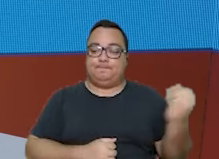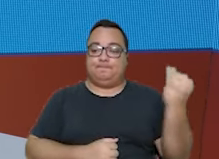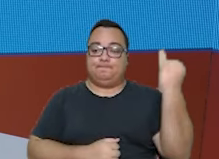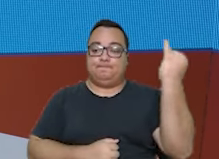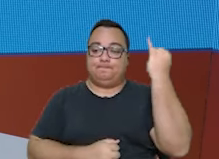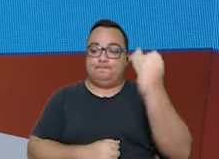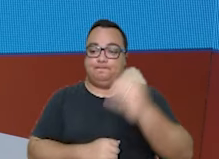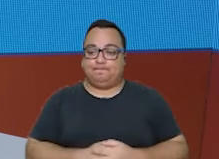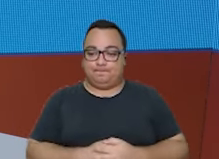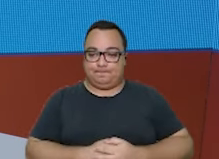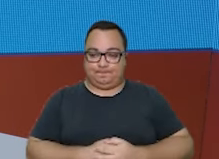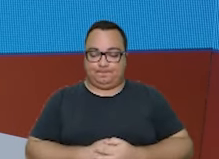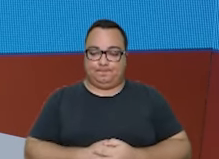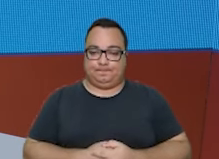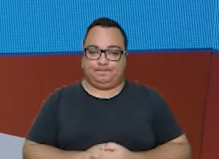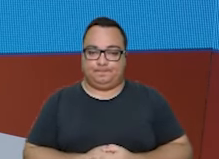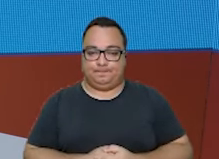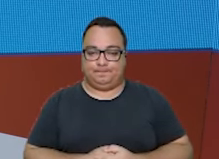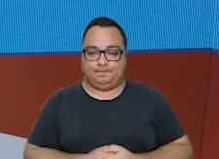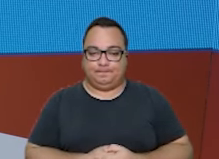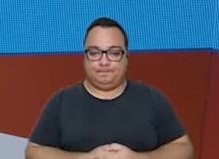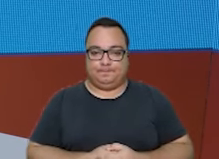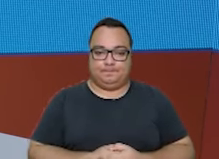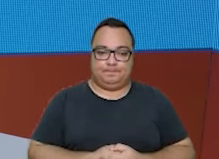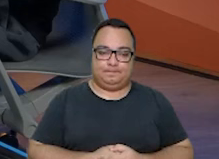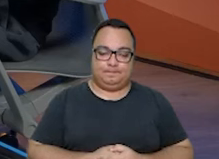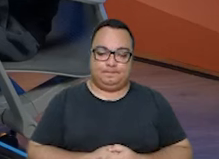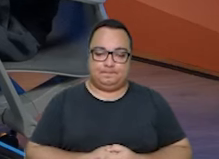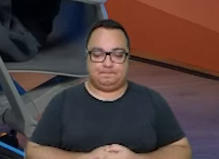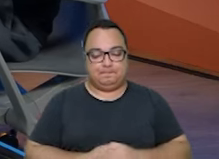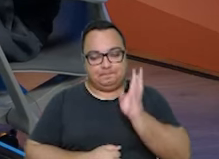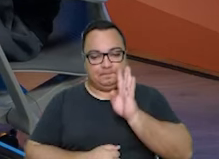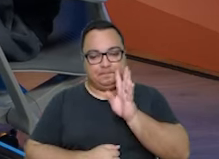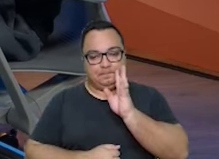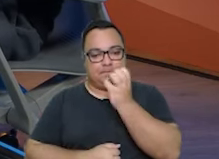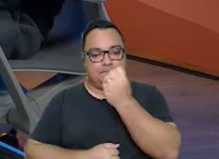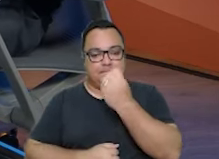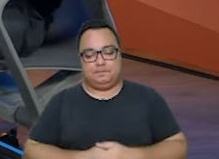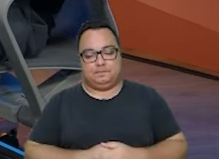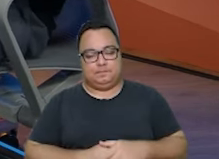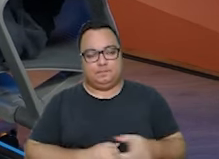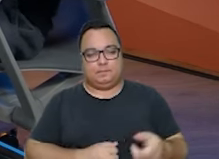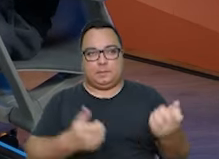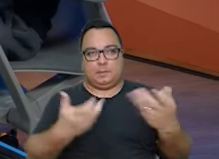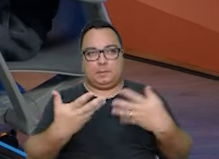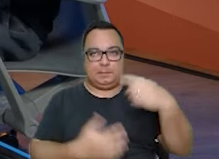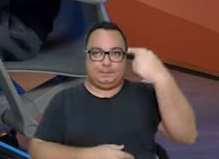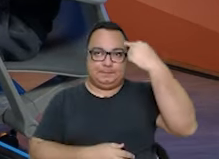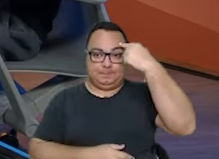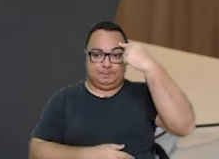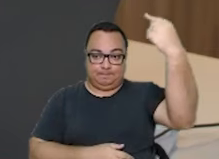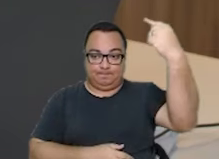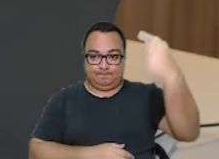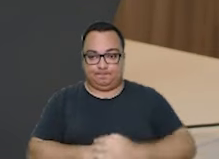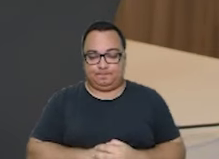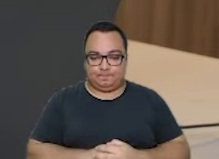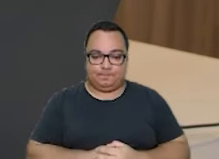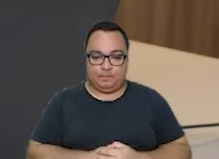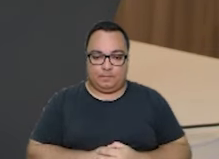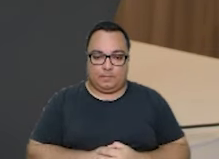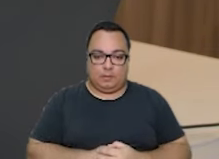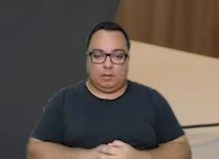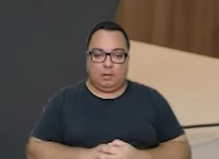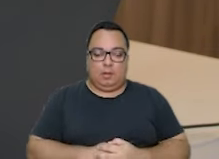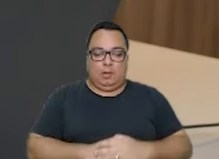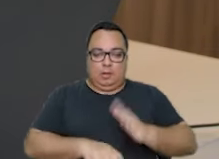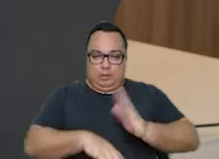relação seja humana também né Legal E aí vocês me quiseram também lembrar nessa questão né é o que você falou